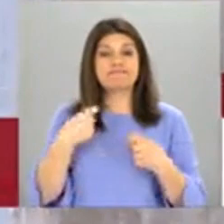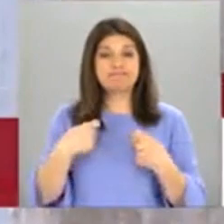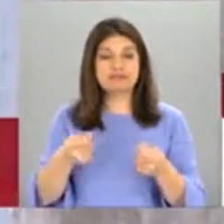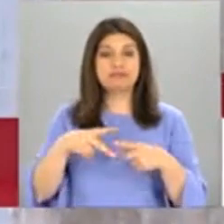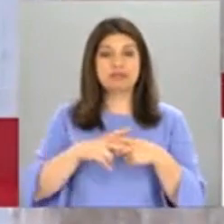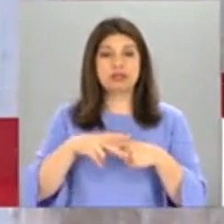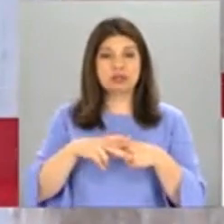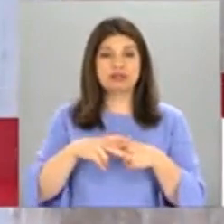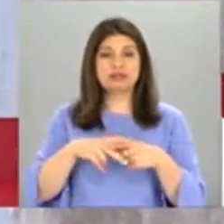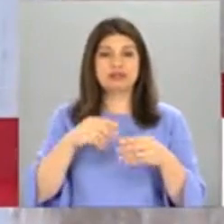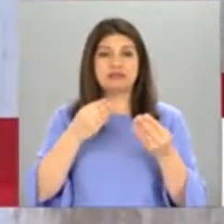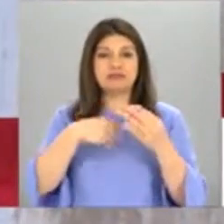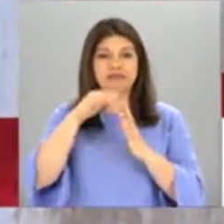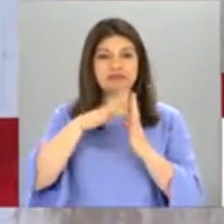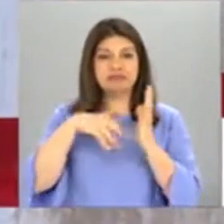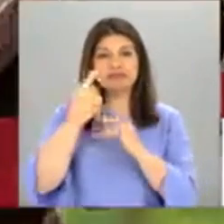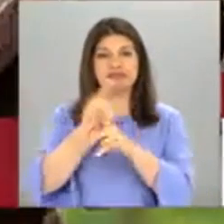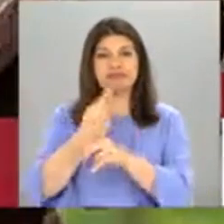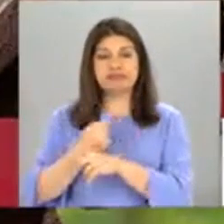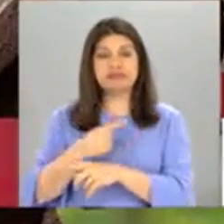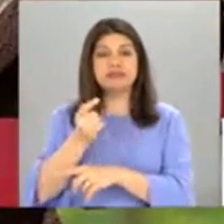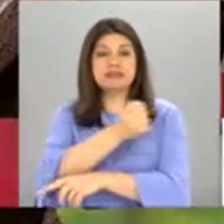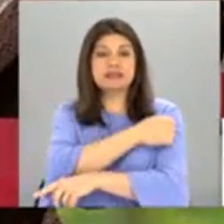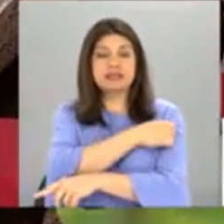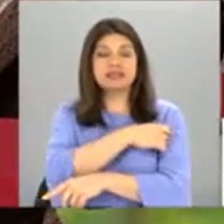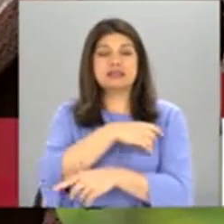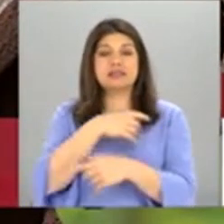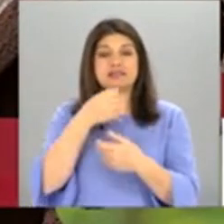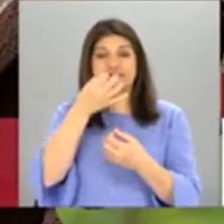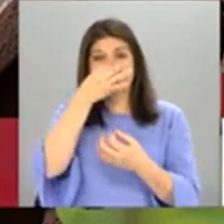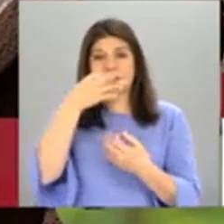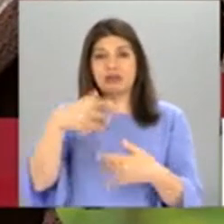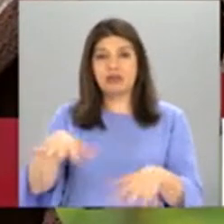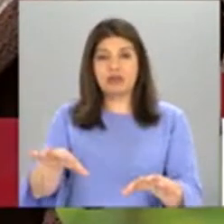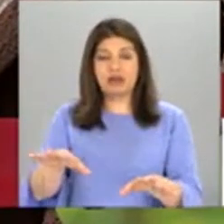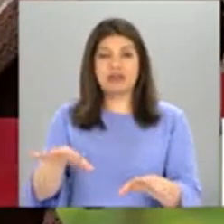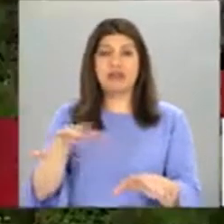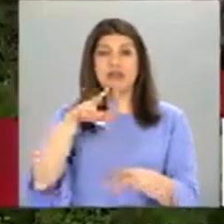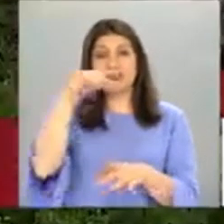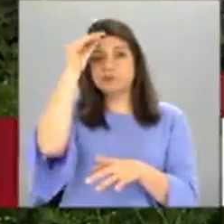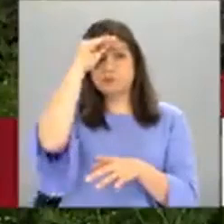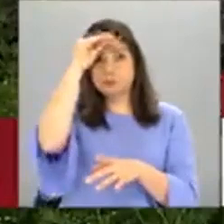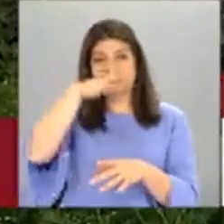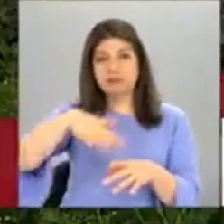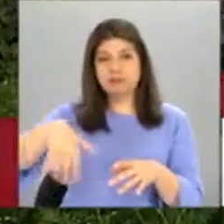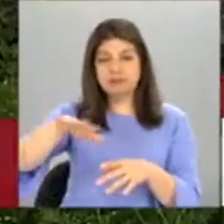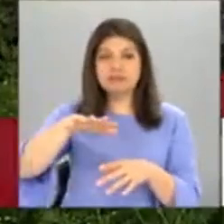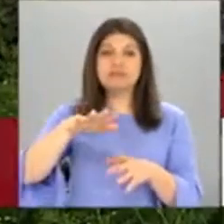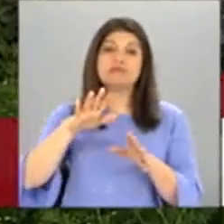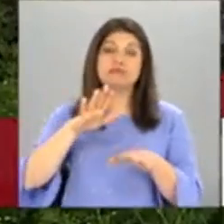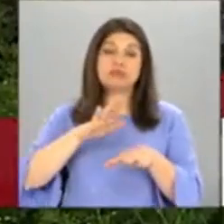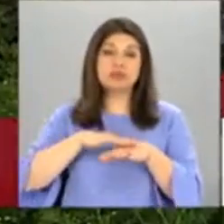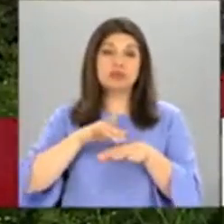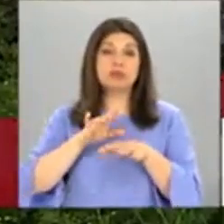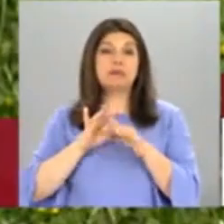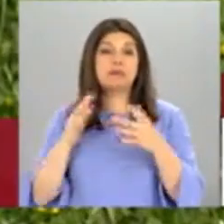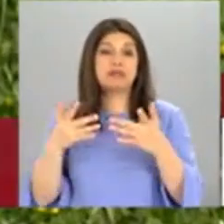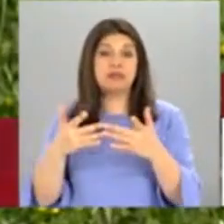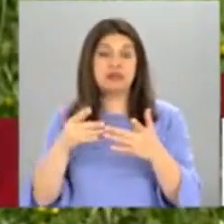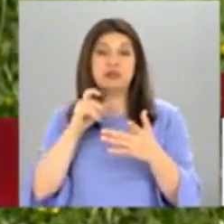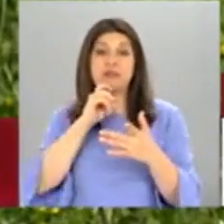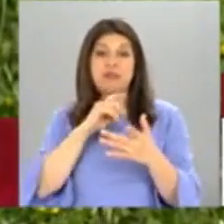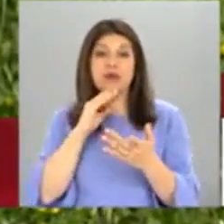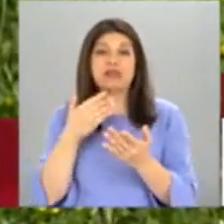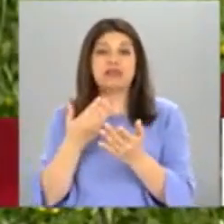de todo tipo as casas deixadas ao abandono, num interior onde só a pandemia conseguiu trazer